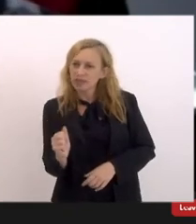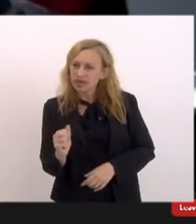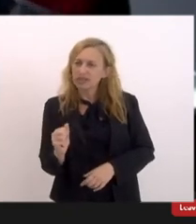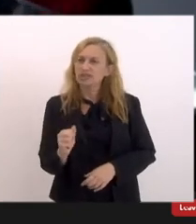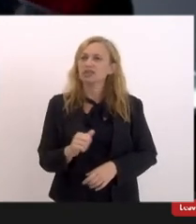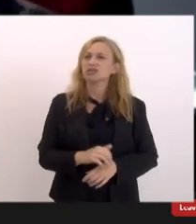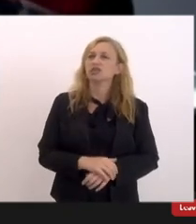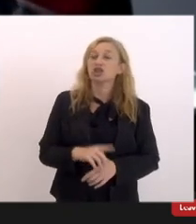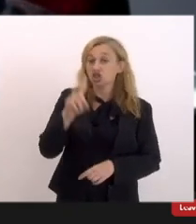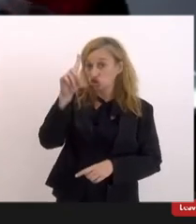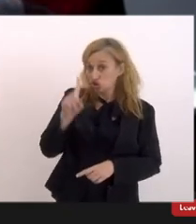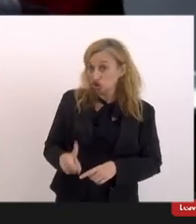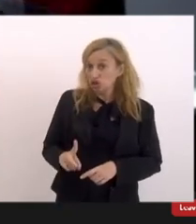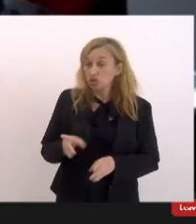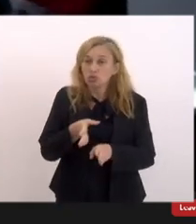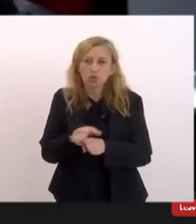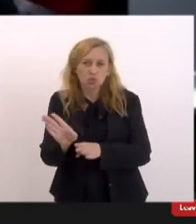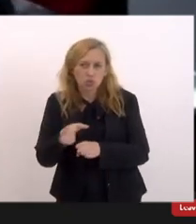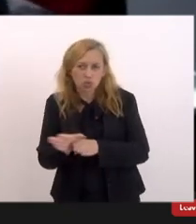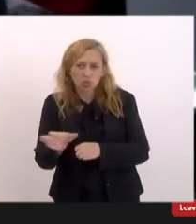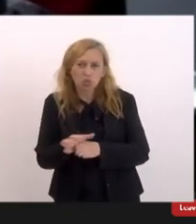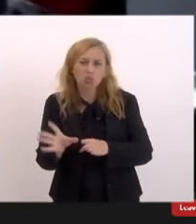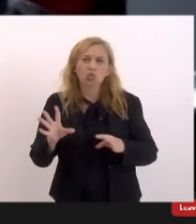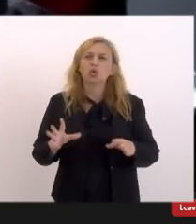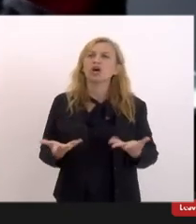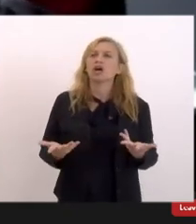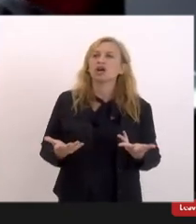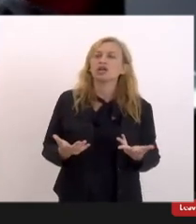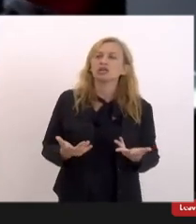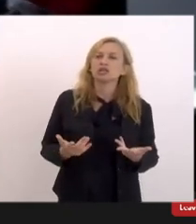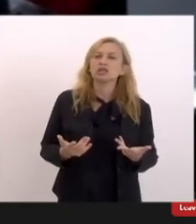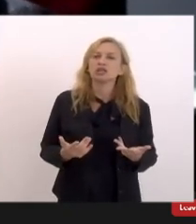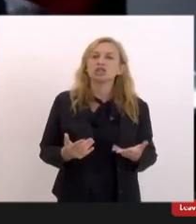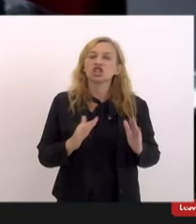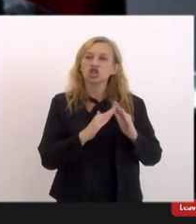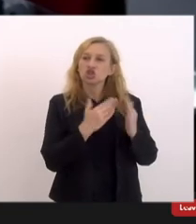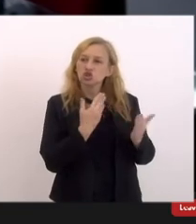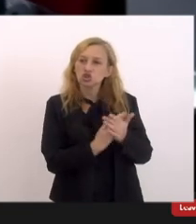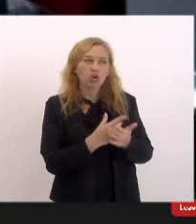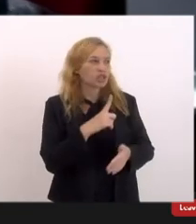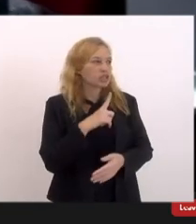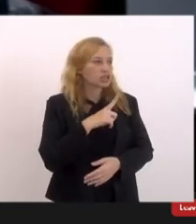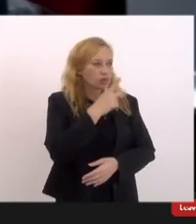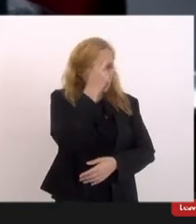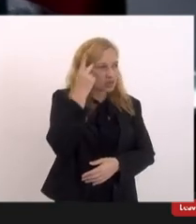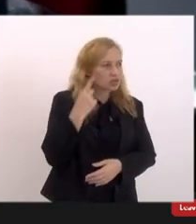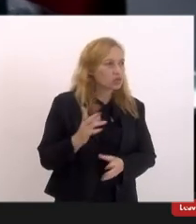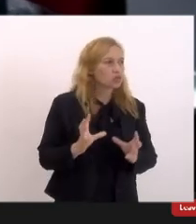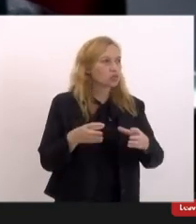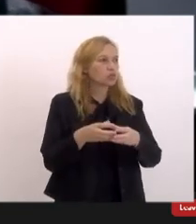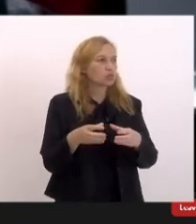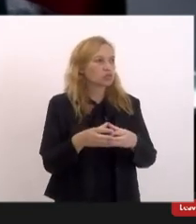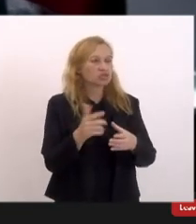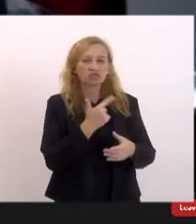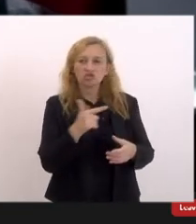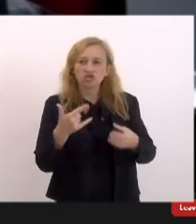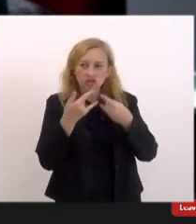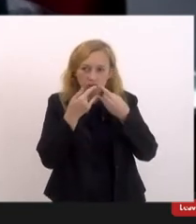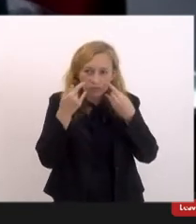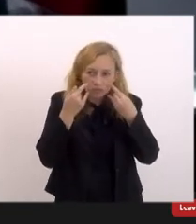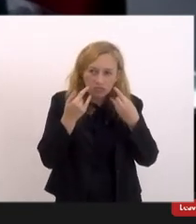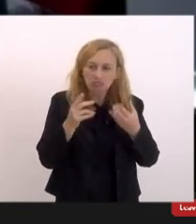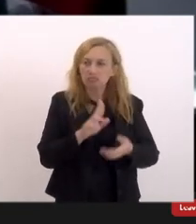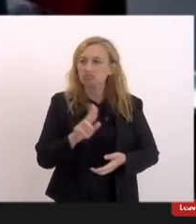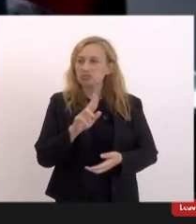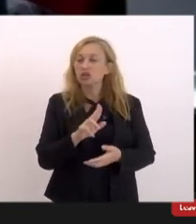quando se fala os diretores estão orientados, visitei uma escola e tinha alguém da equipe que estava sem máscara,